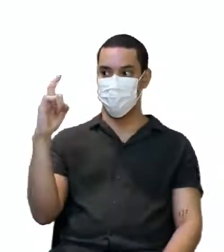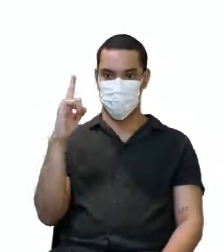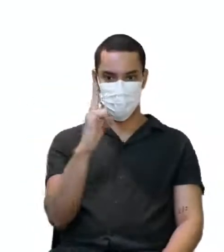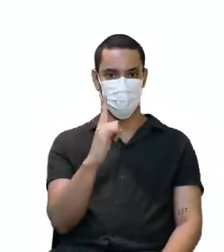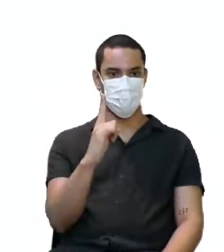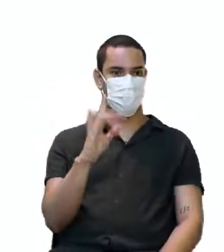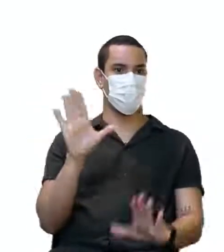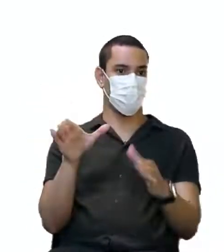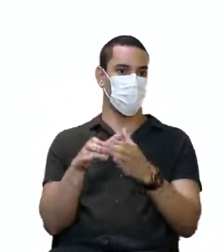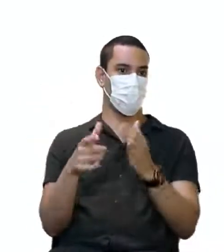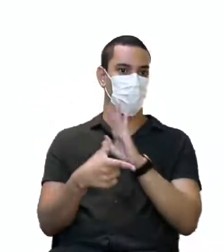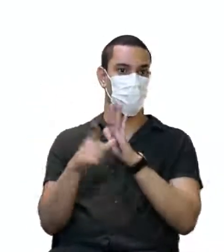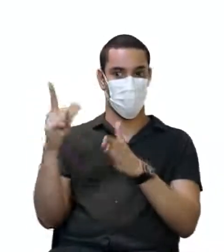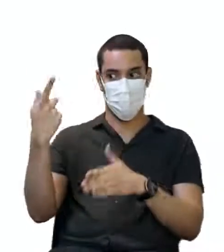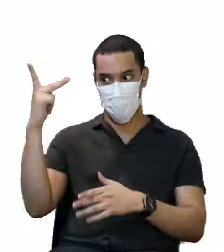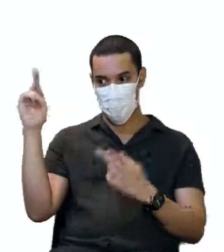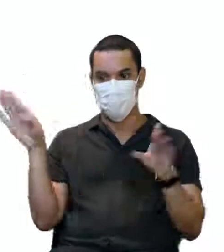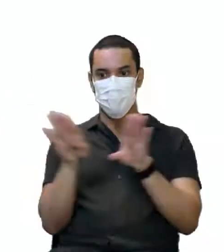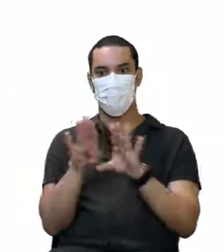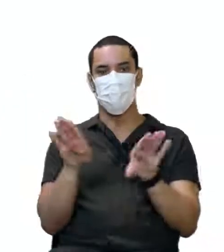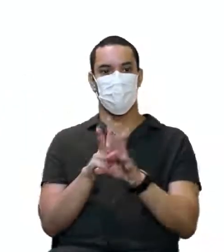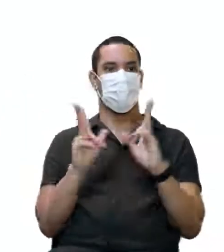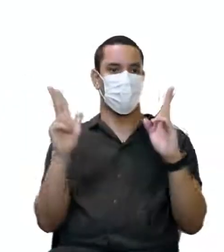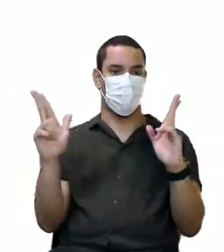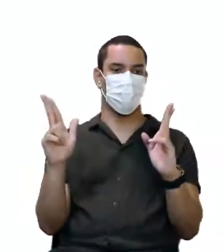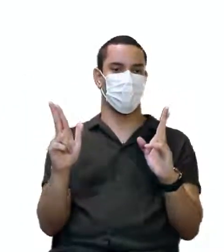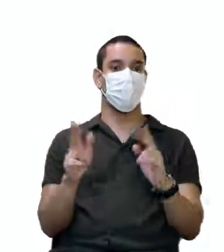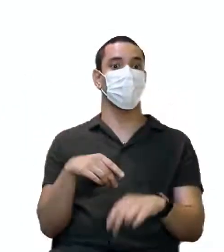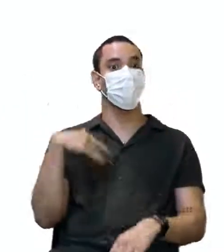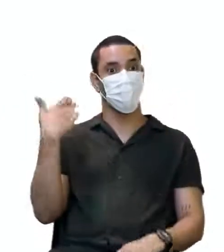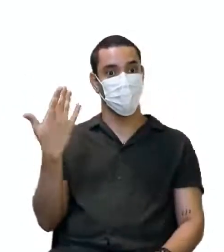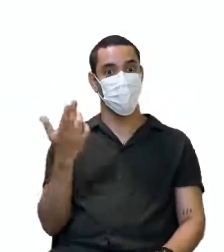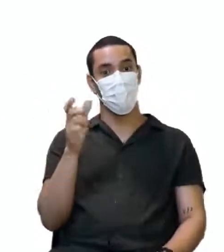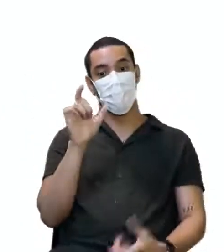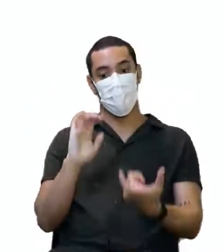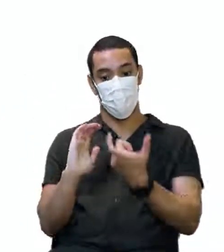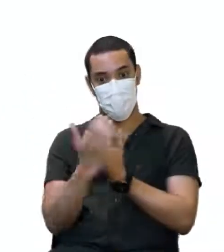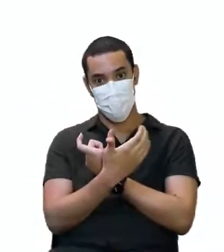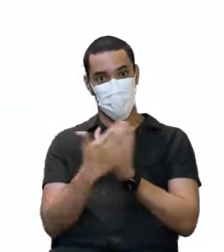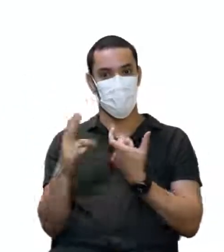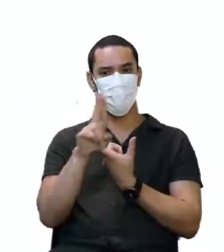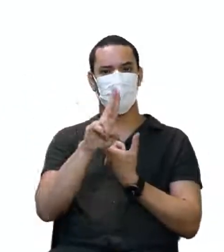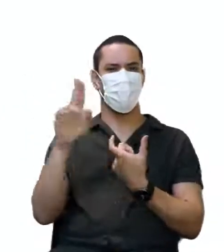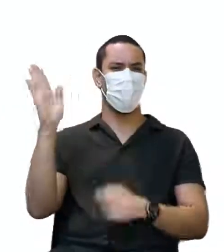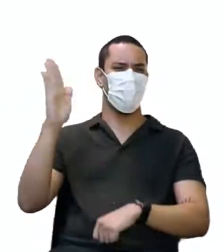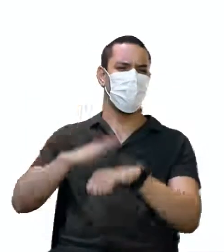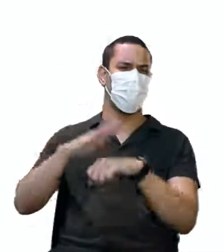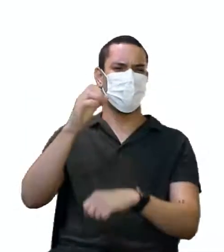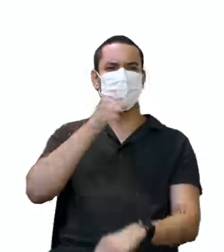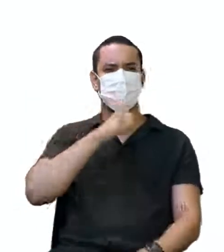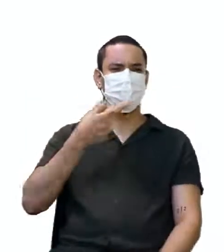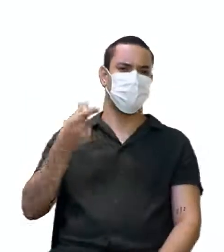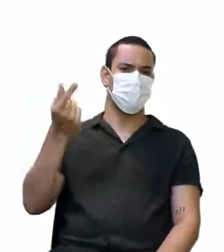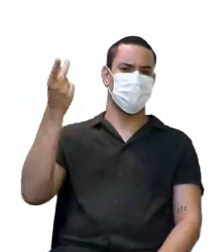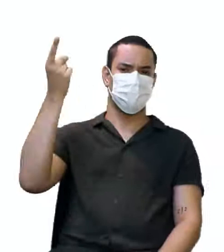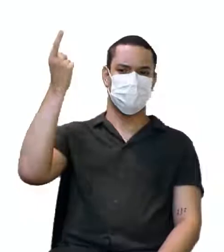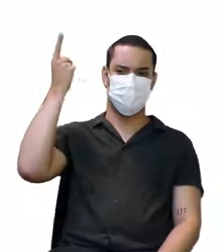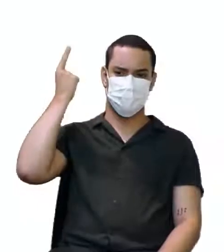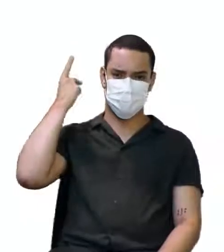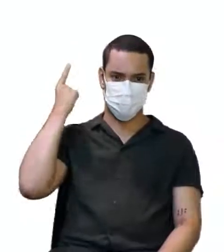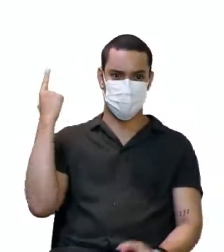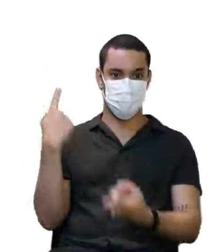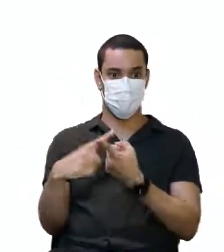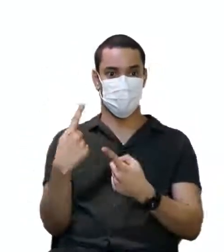evolutivamente, para os outros grupos de animais também. Australopithecus é o nome de um dos mais antigos ancestrais do homem.